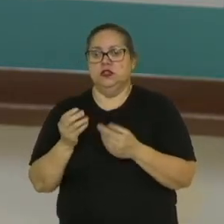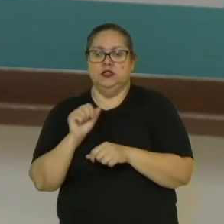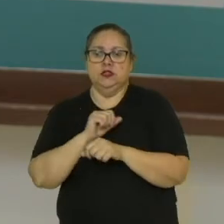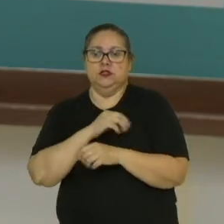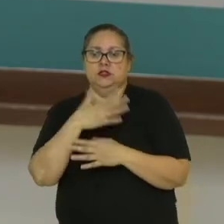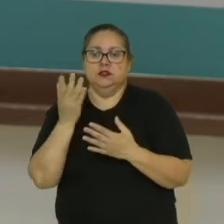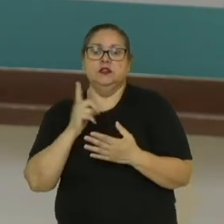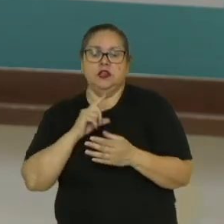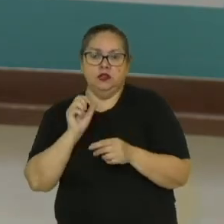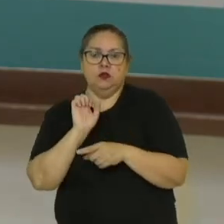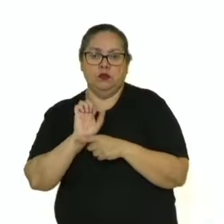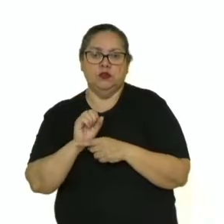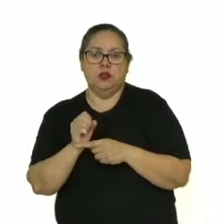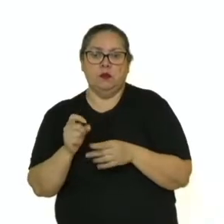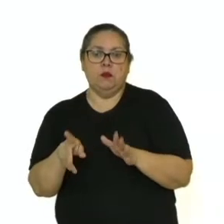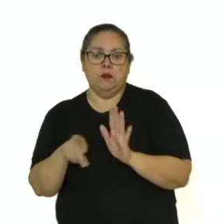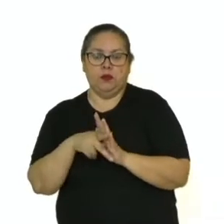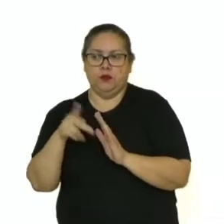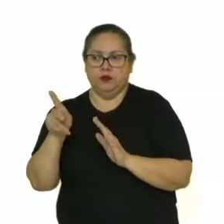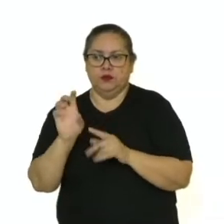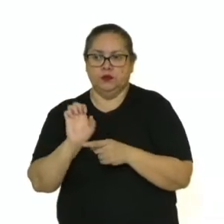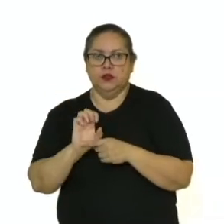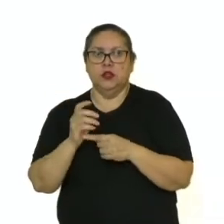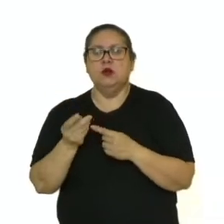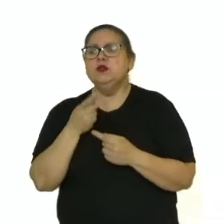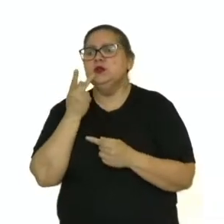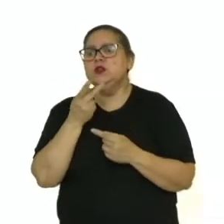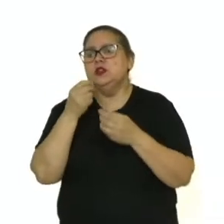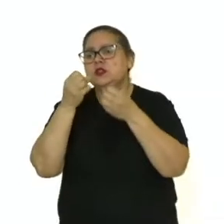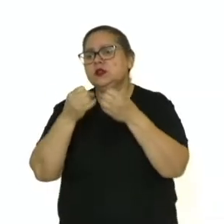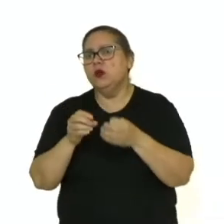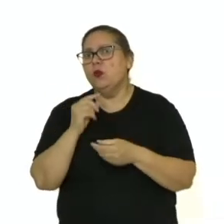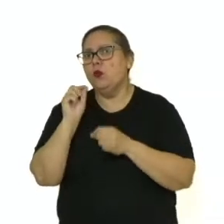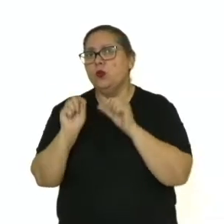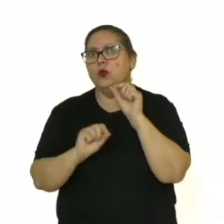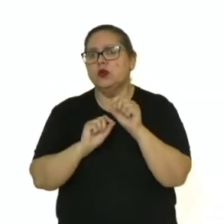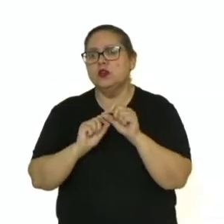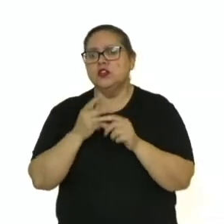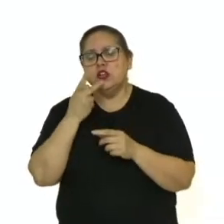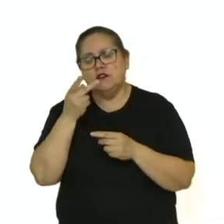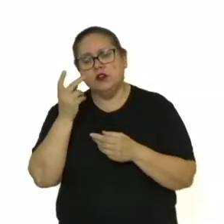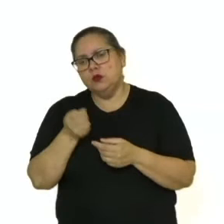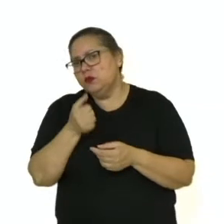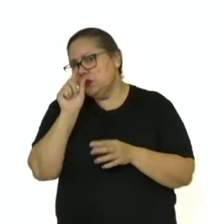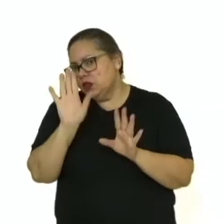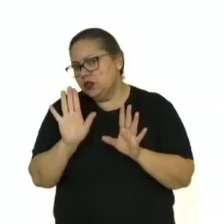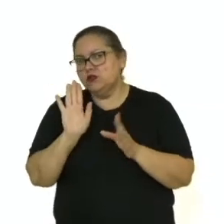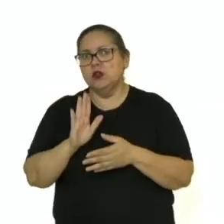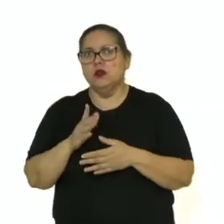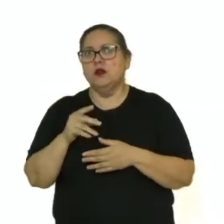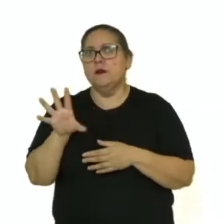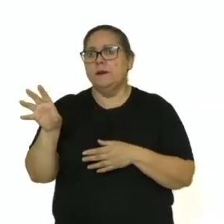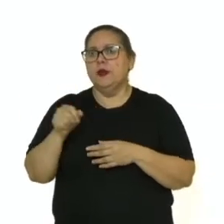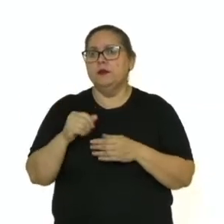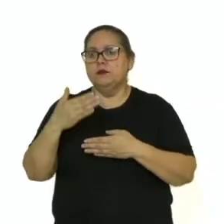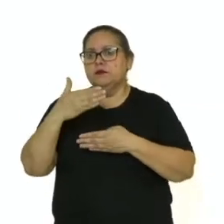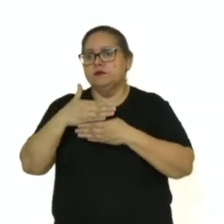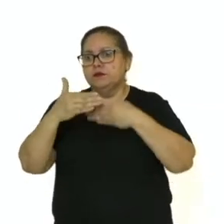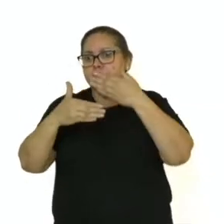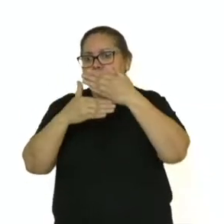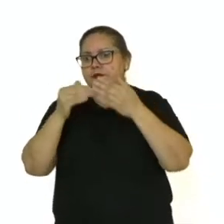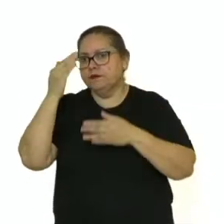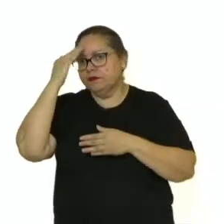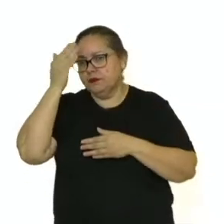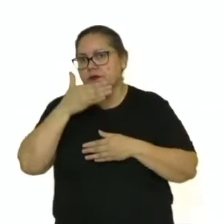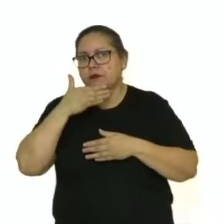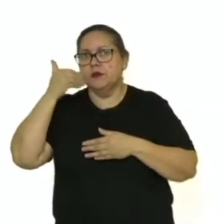esferas que tenham esse poder legítimo. Mas o que quer dizer isso, né? Eu acabei de falar um pouquinho para vocês, mas vamos pegar esse slide também para a gente compreender